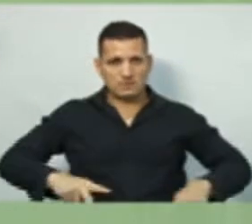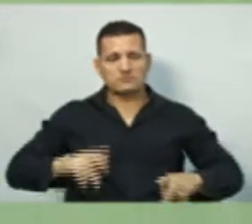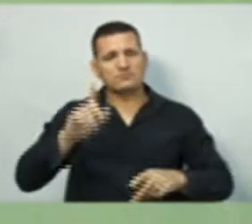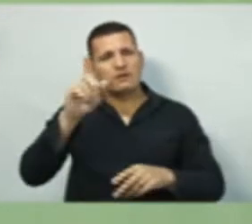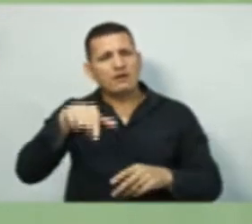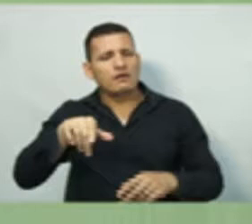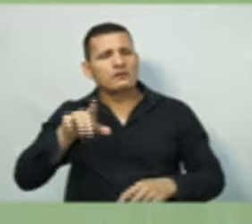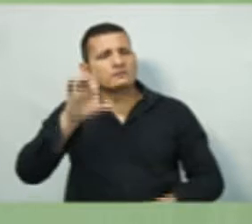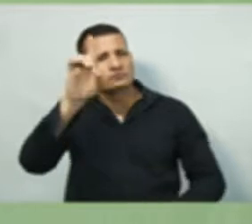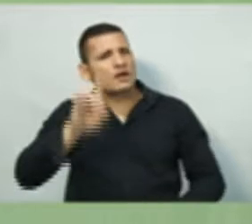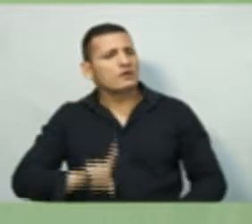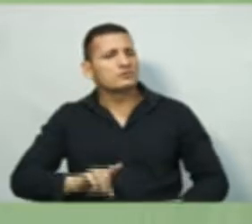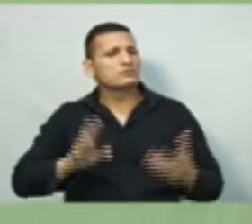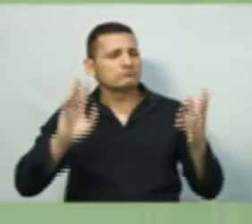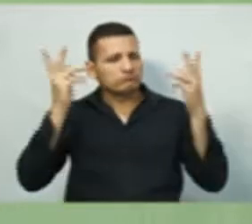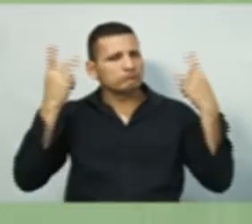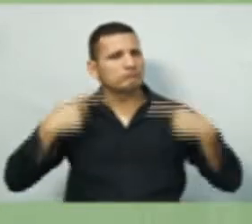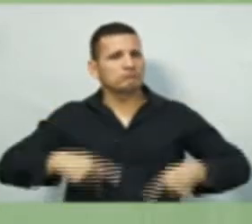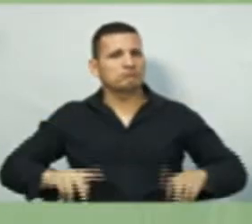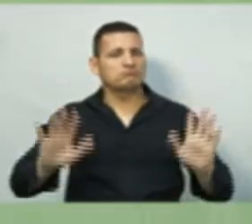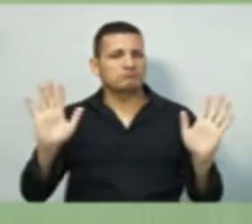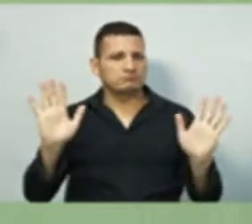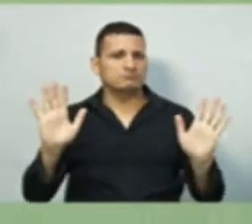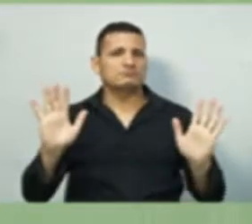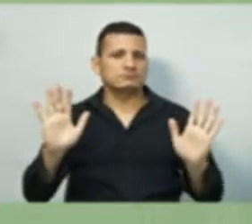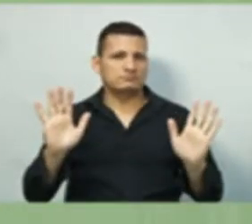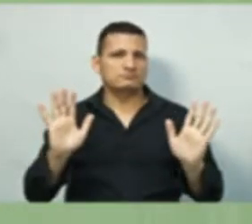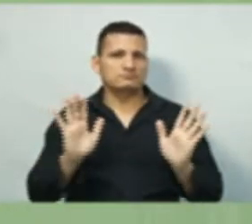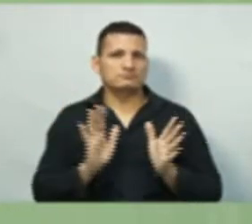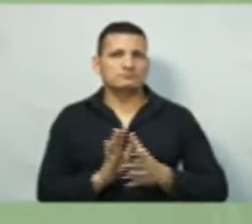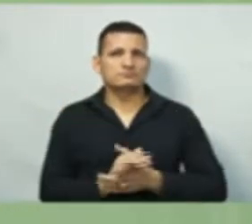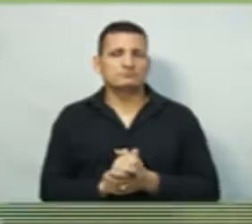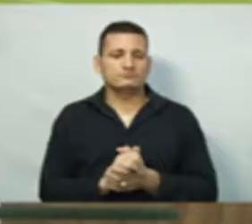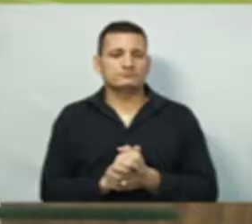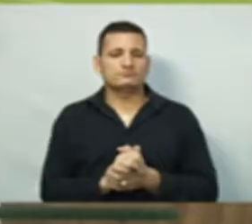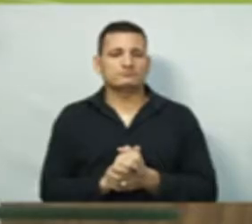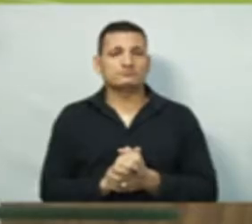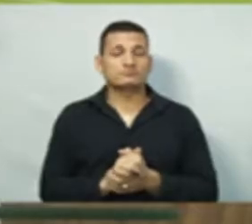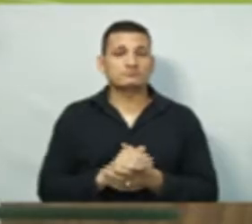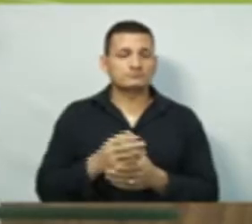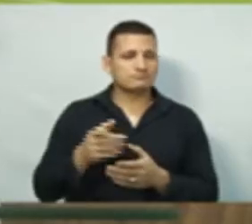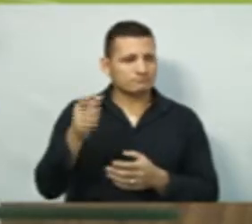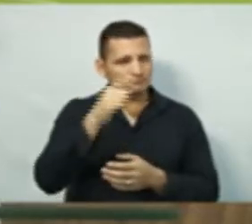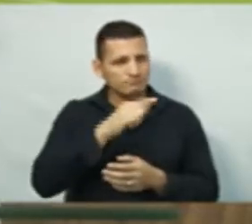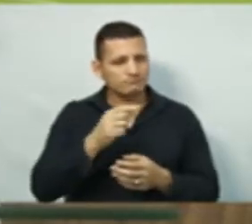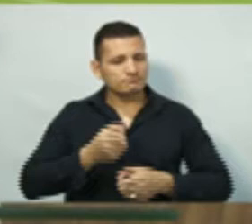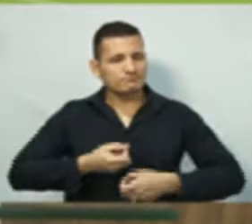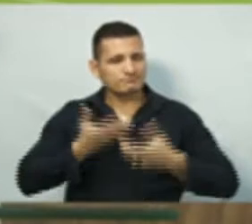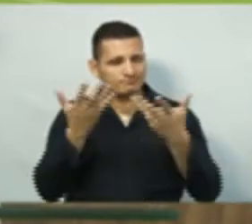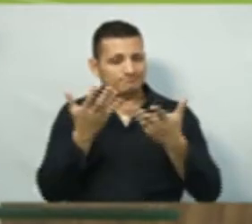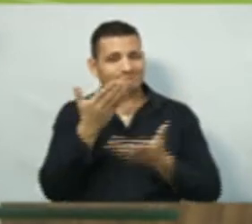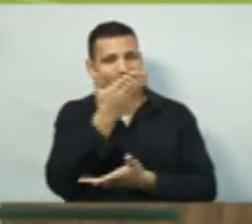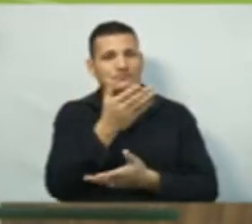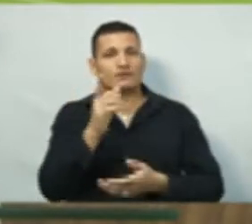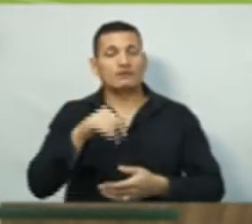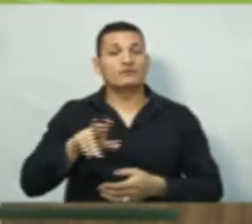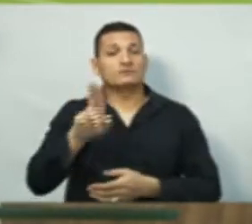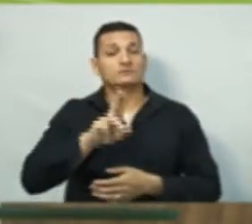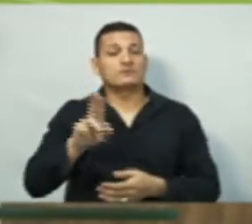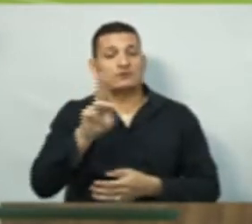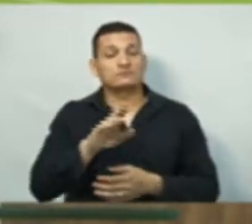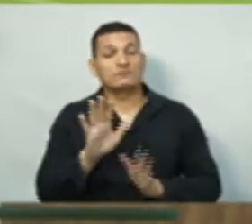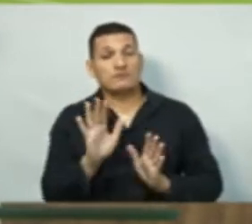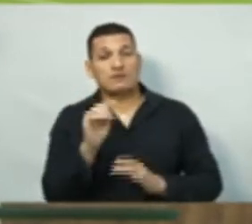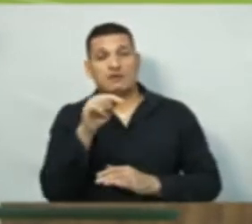os direitos do homem. Pessoal, essa expressão ela é muito usada e ela gera